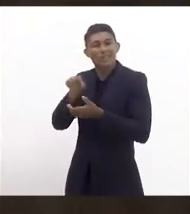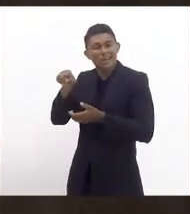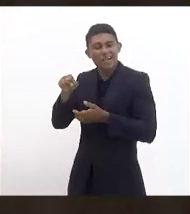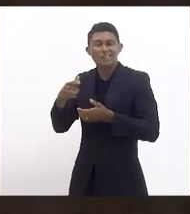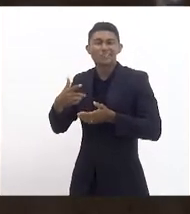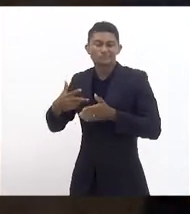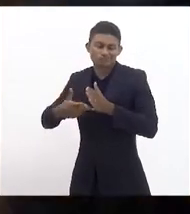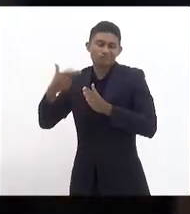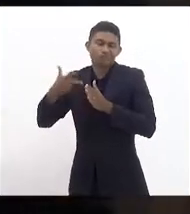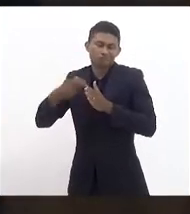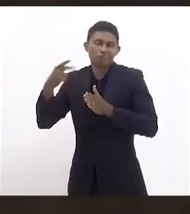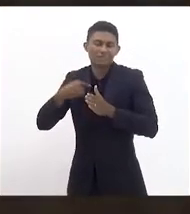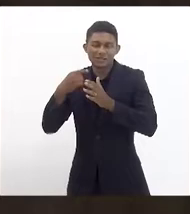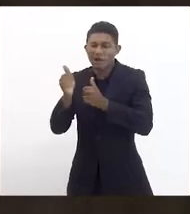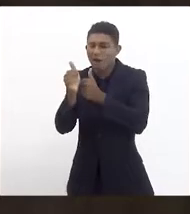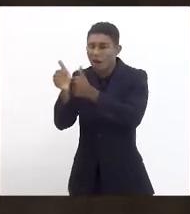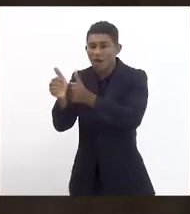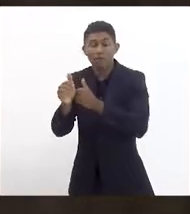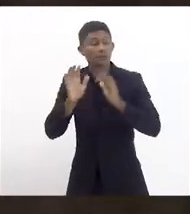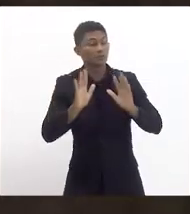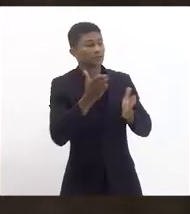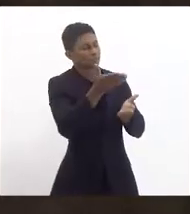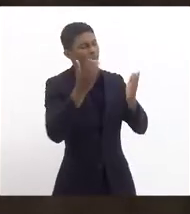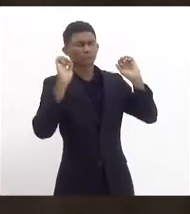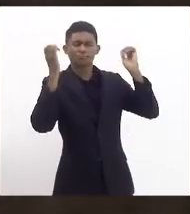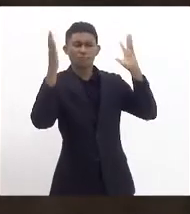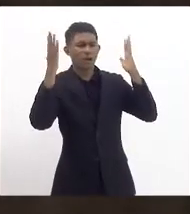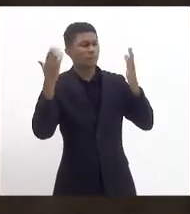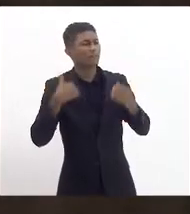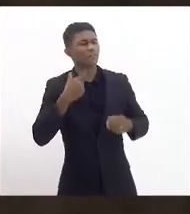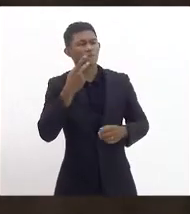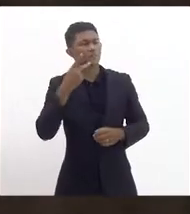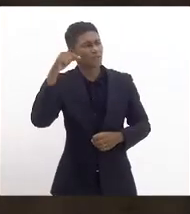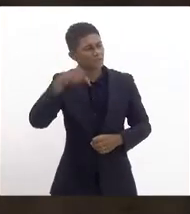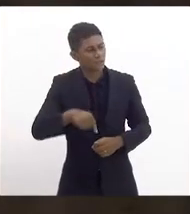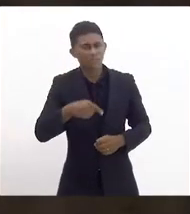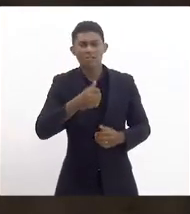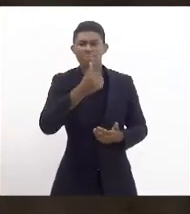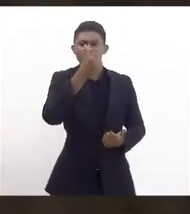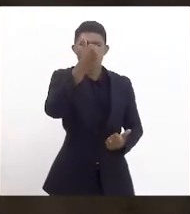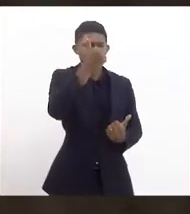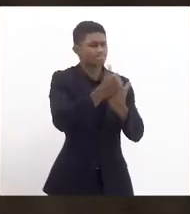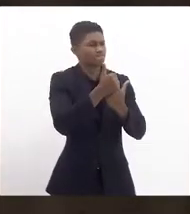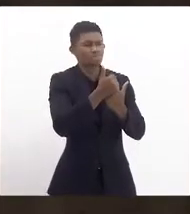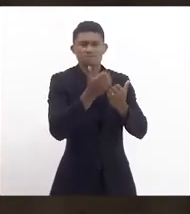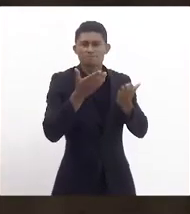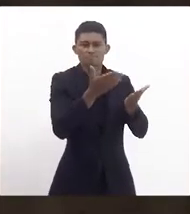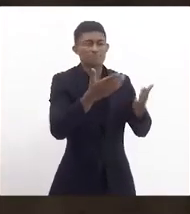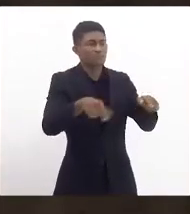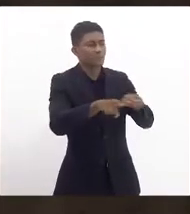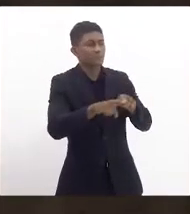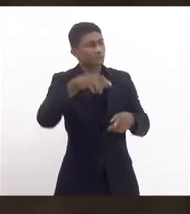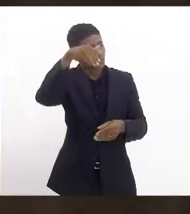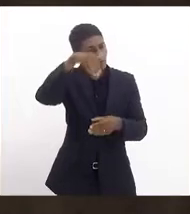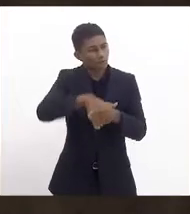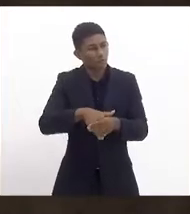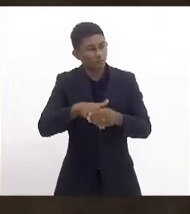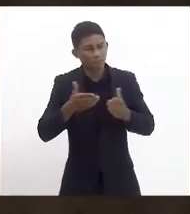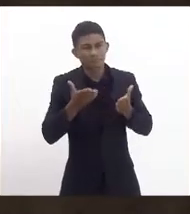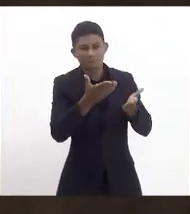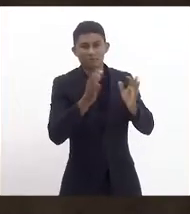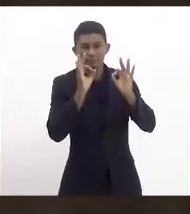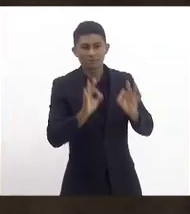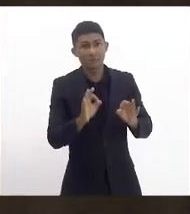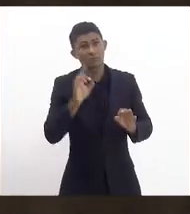E eu tive que acompanhá-la. Mas parabéns. Declaro aqui de público o meu apoio à Vossa Excelência e o meu voto à Vossa Excelência. Que